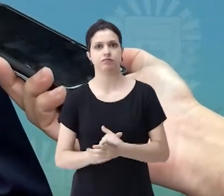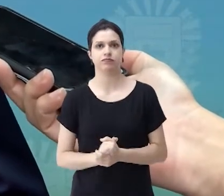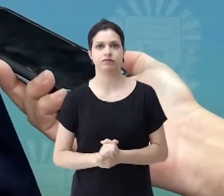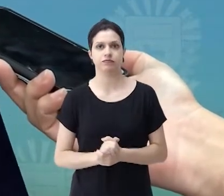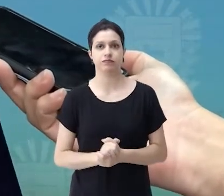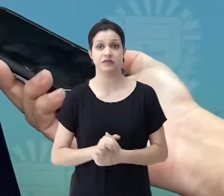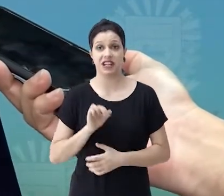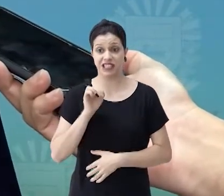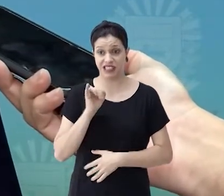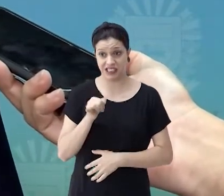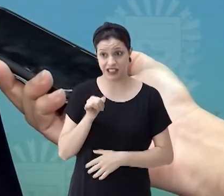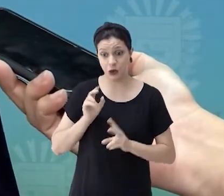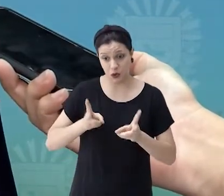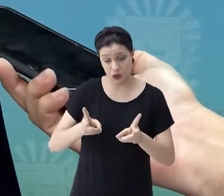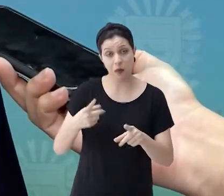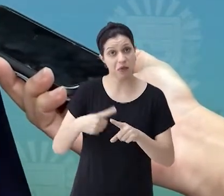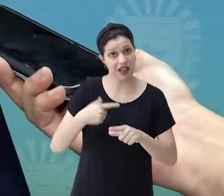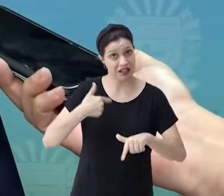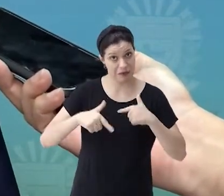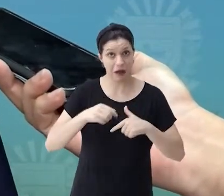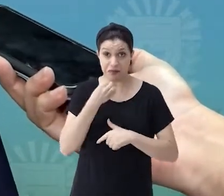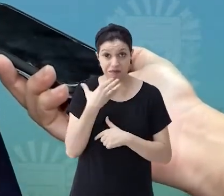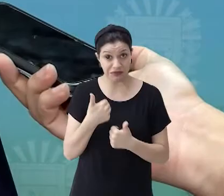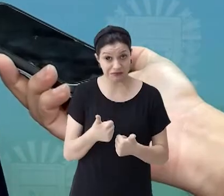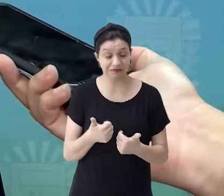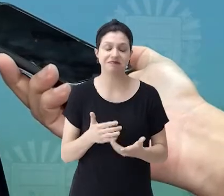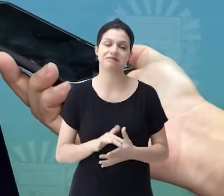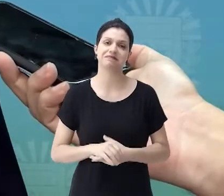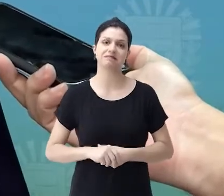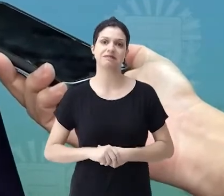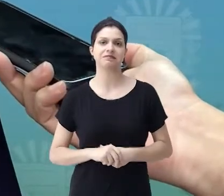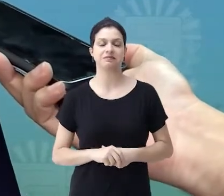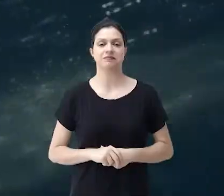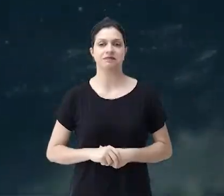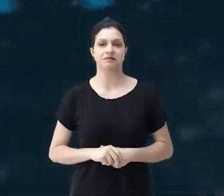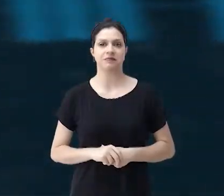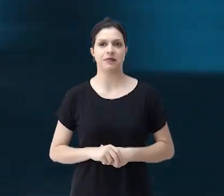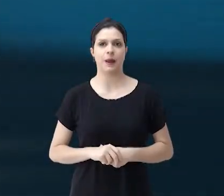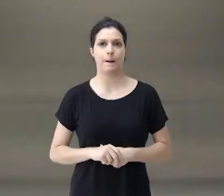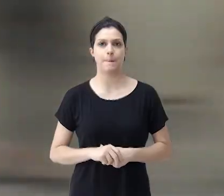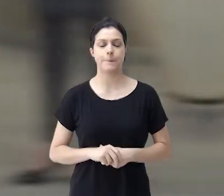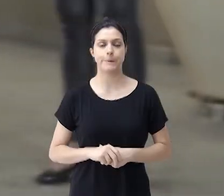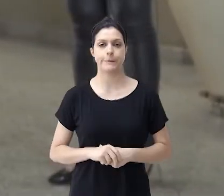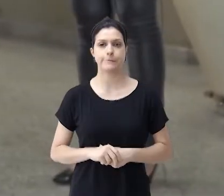essa missão novamente. Se a gente é reconduzido é porque o trabalho está dando certo.